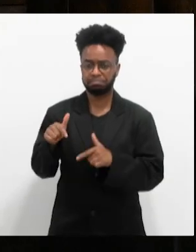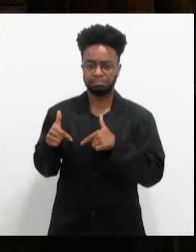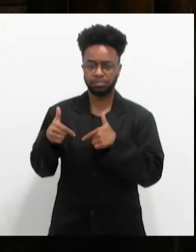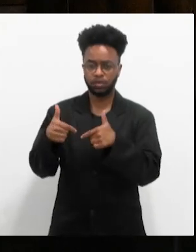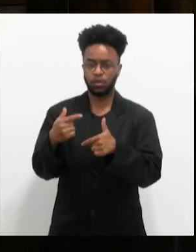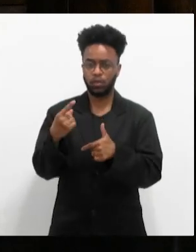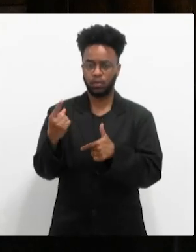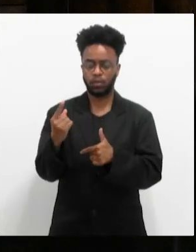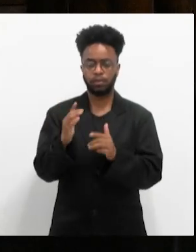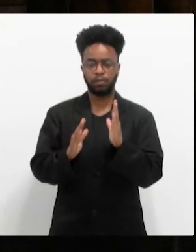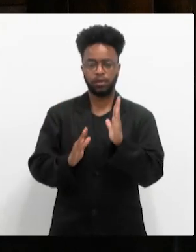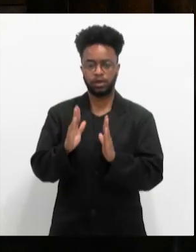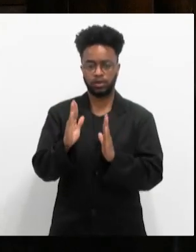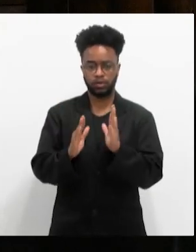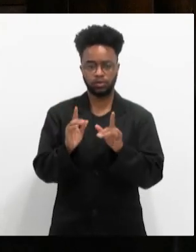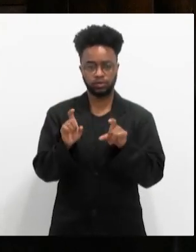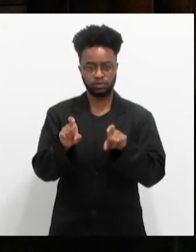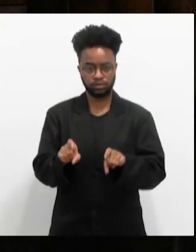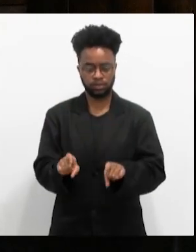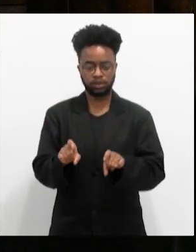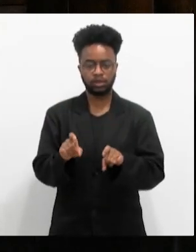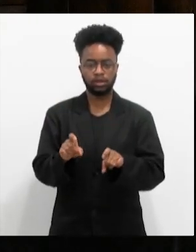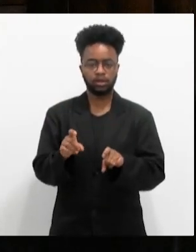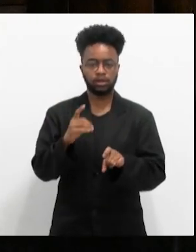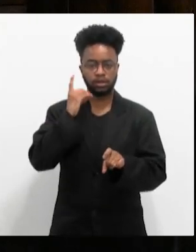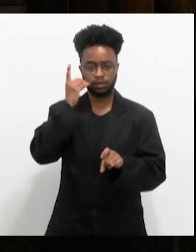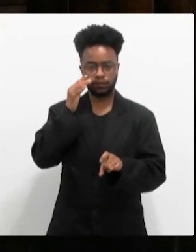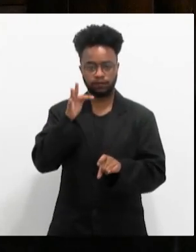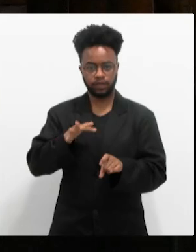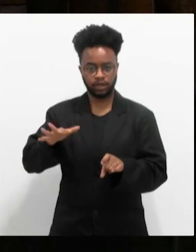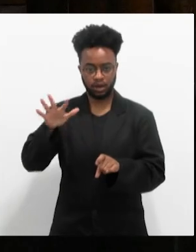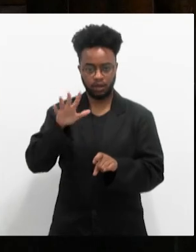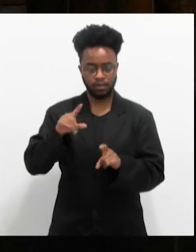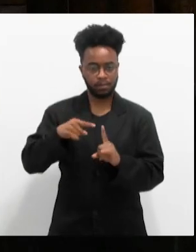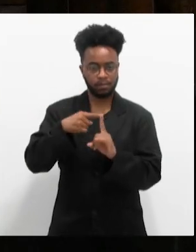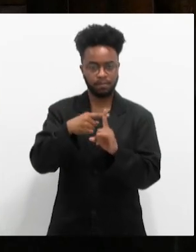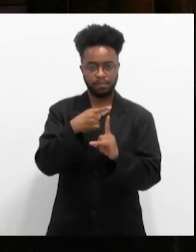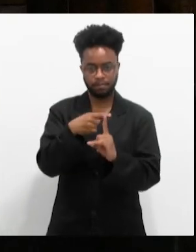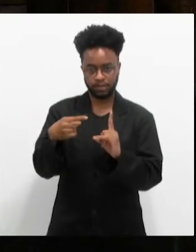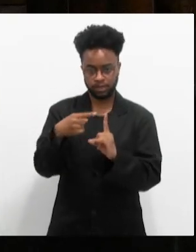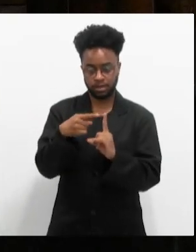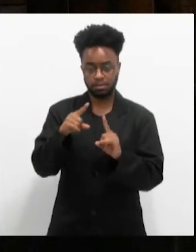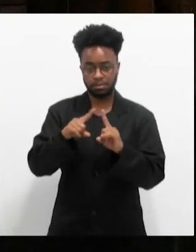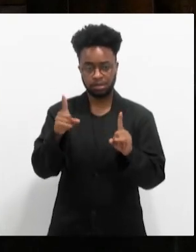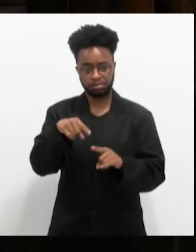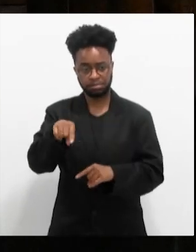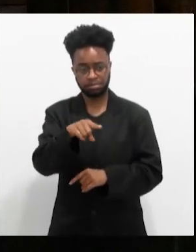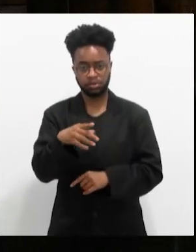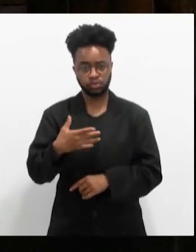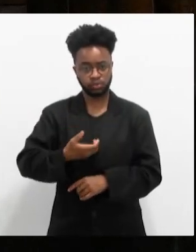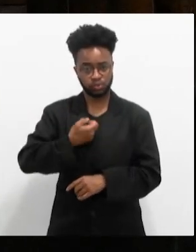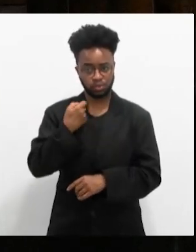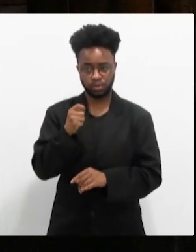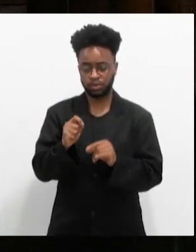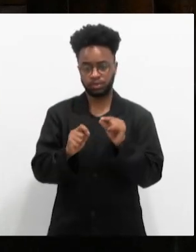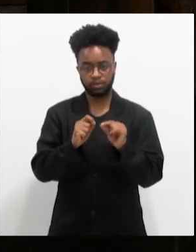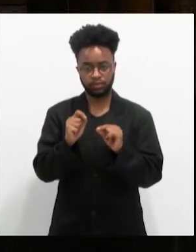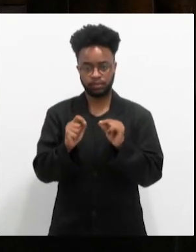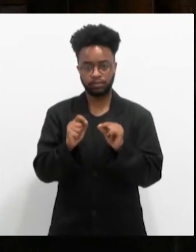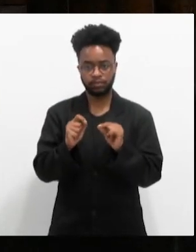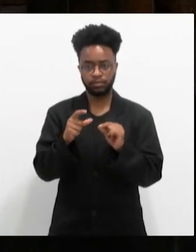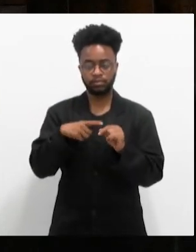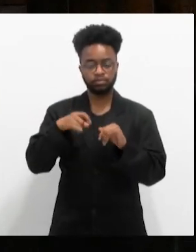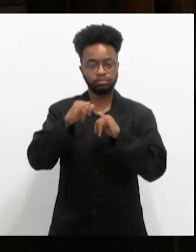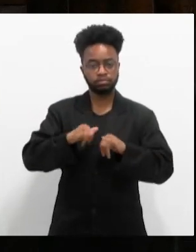meio de deputado federal. E, para surpresa geral, numa